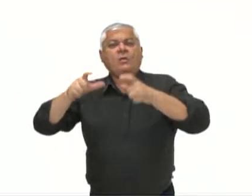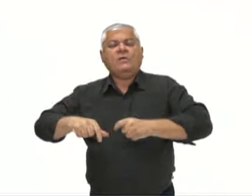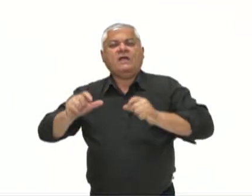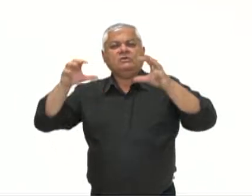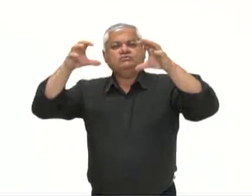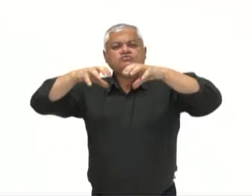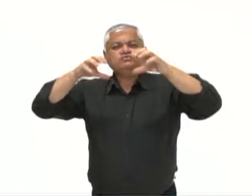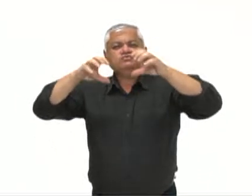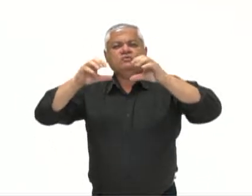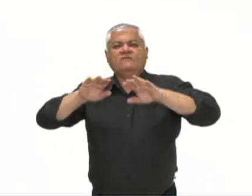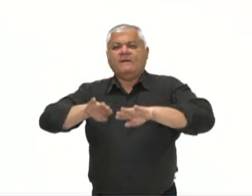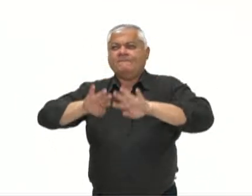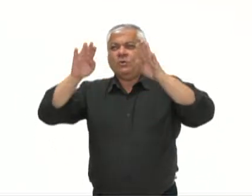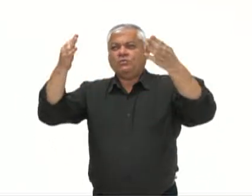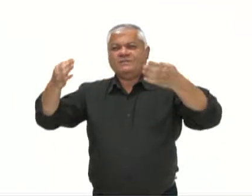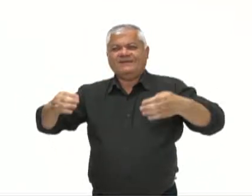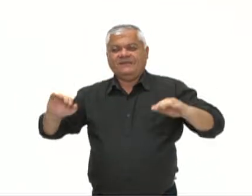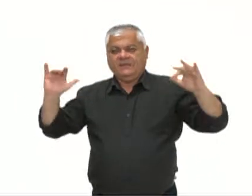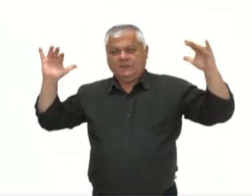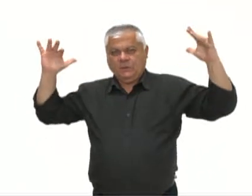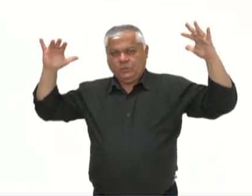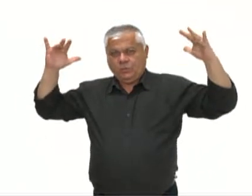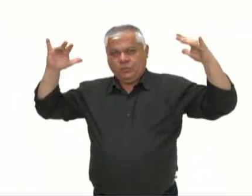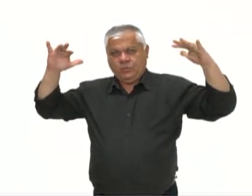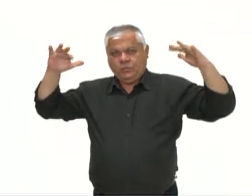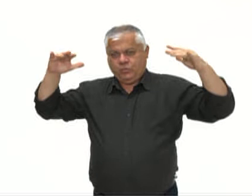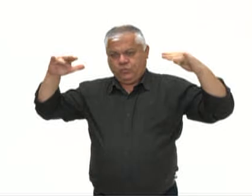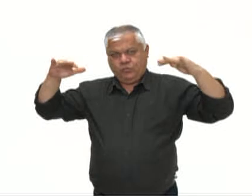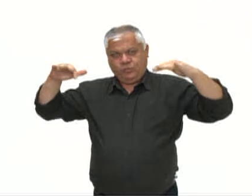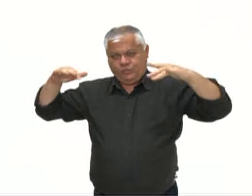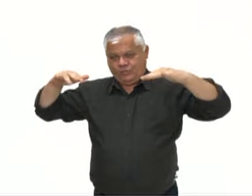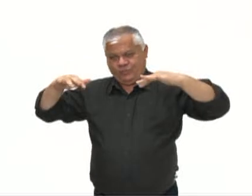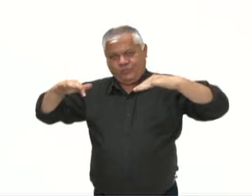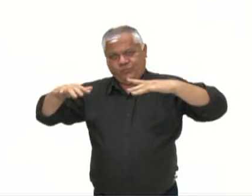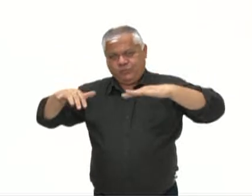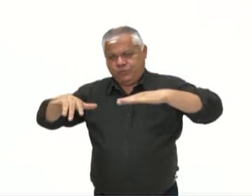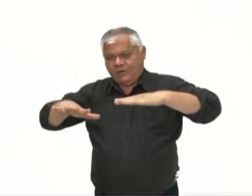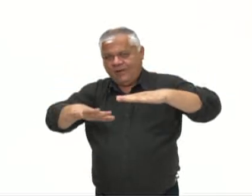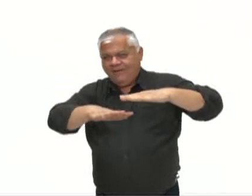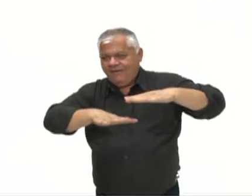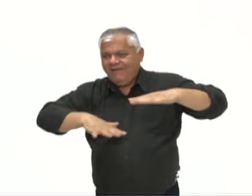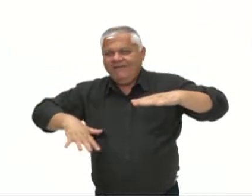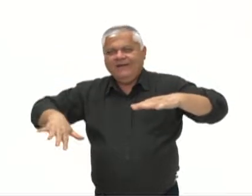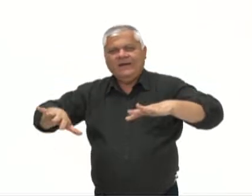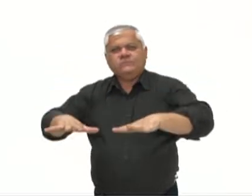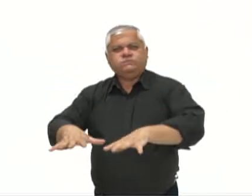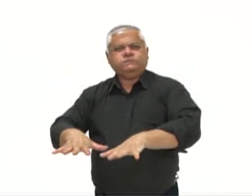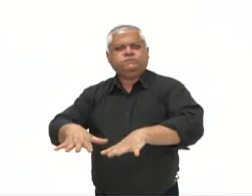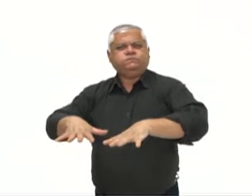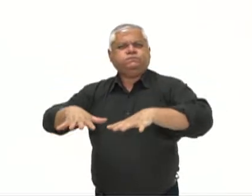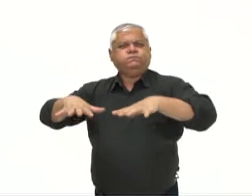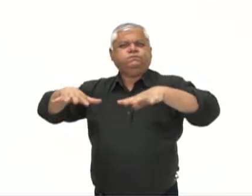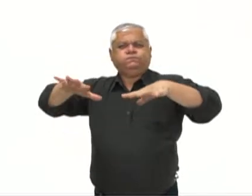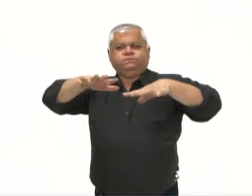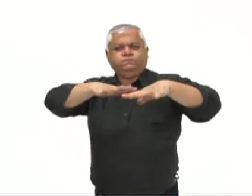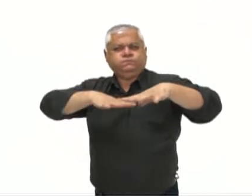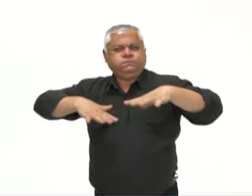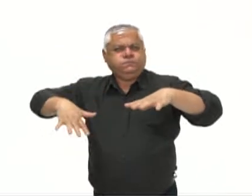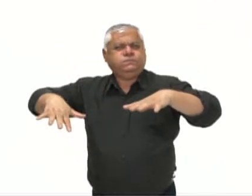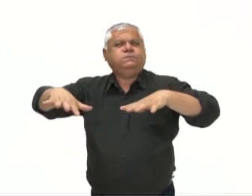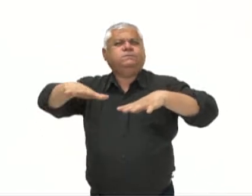chuvas, das montanhas, água subterrânea ou de outros rios escoam em direção a um determinado curso de